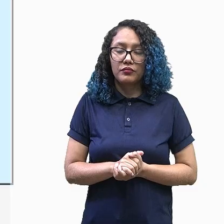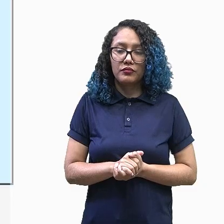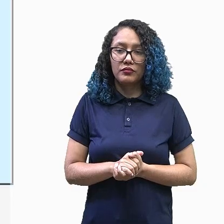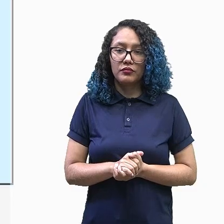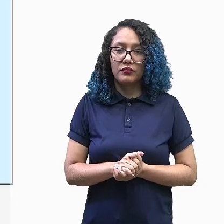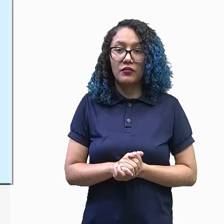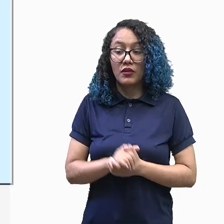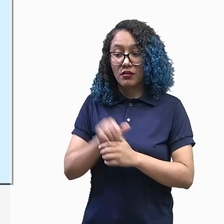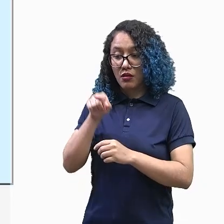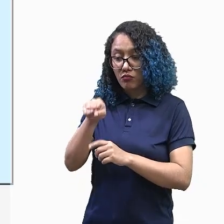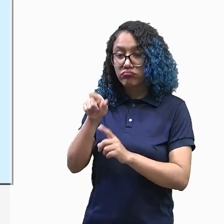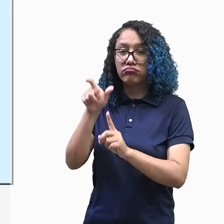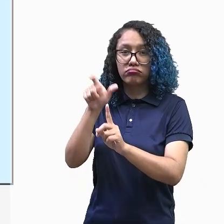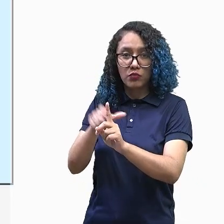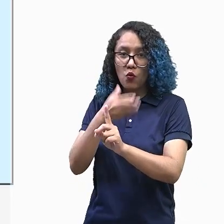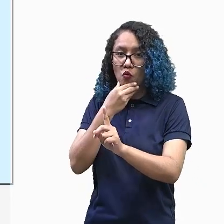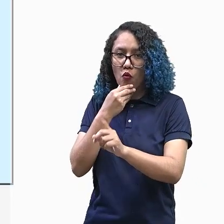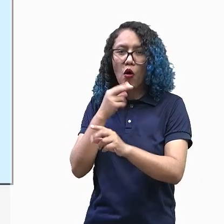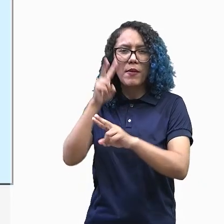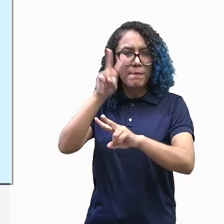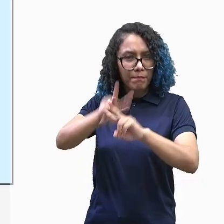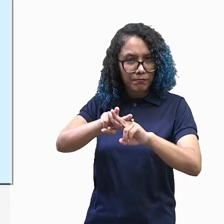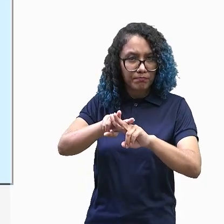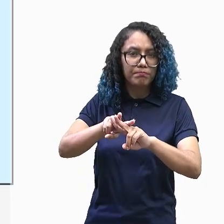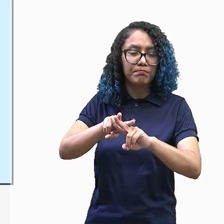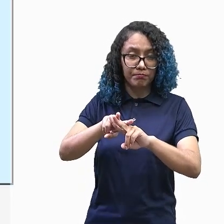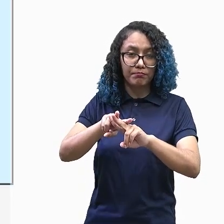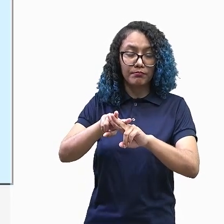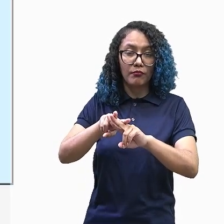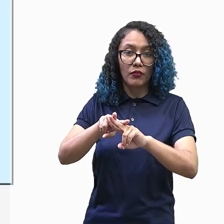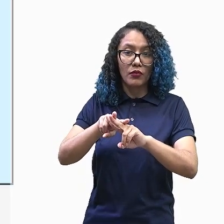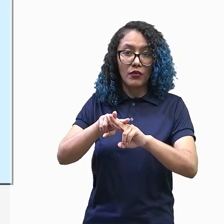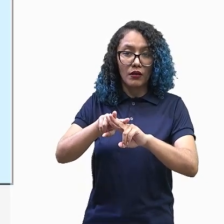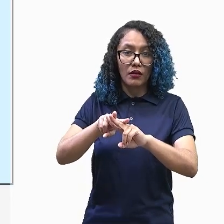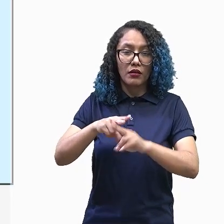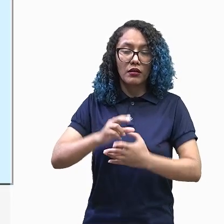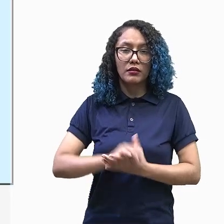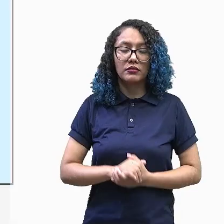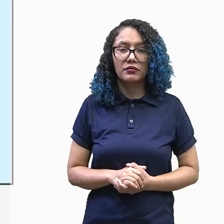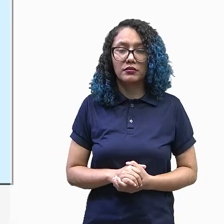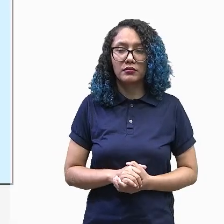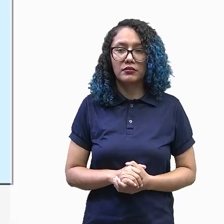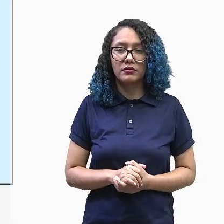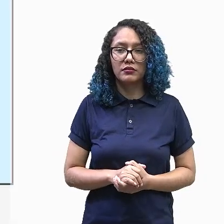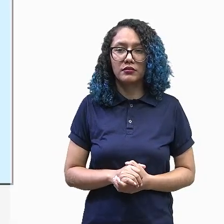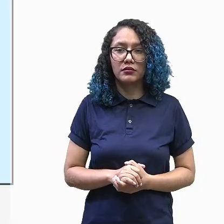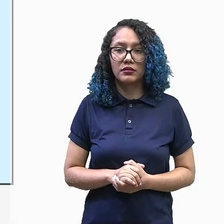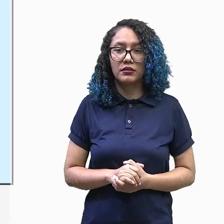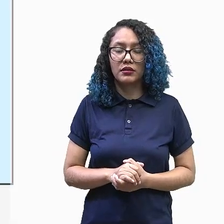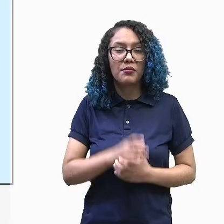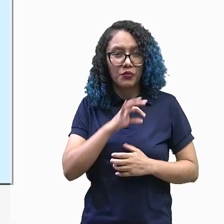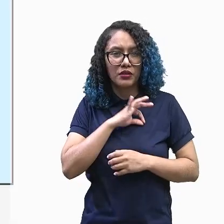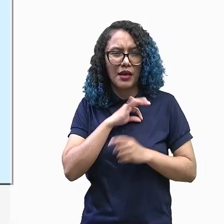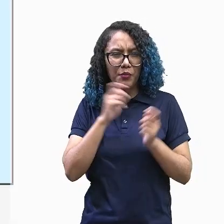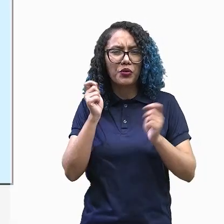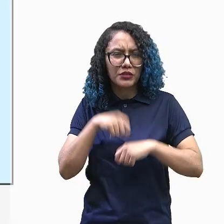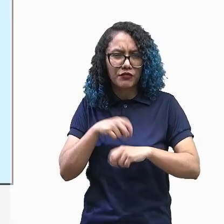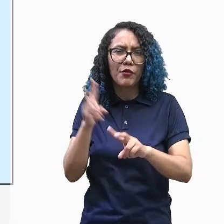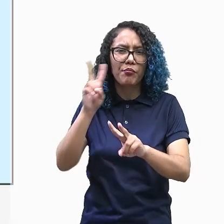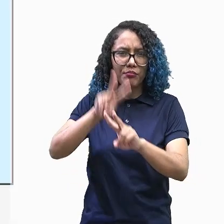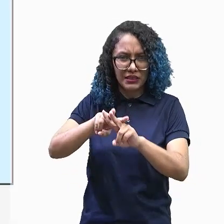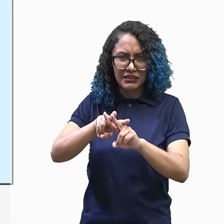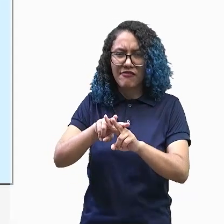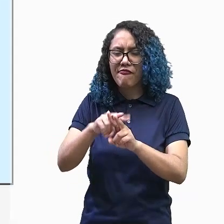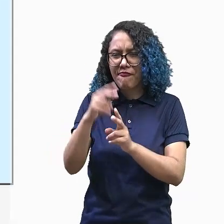será preso, mas ele vai ter a polícia vai conseguir prender essa pessoa de uma forma